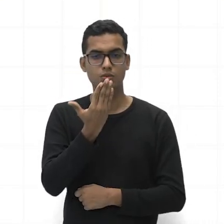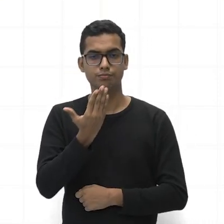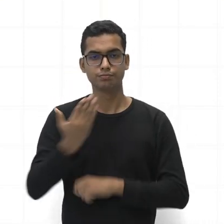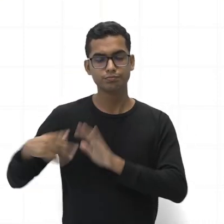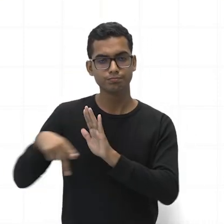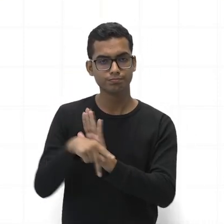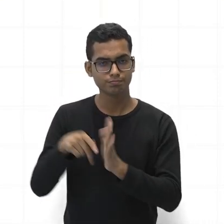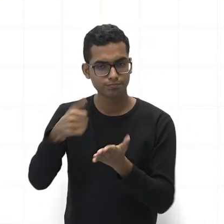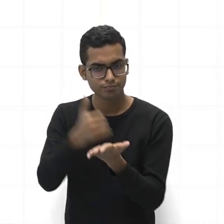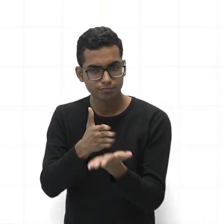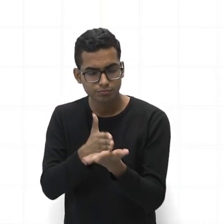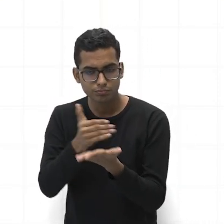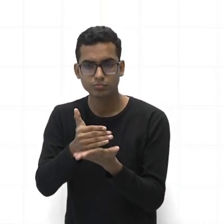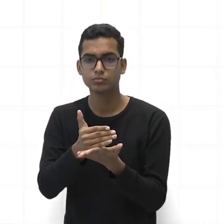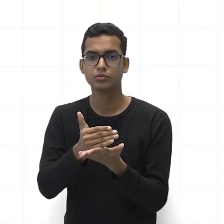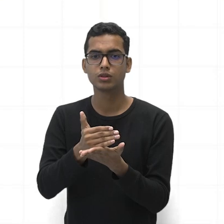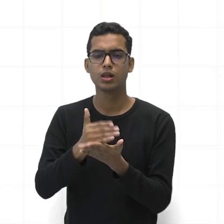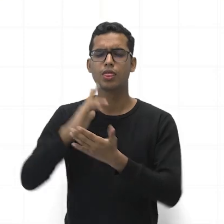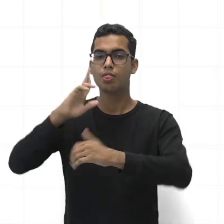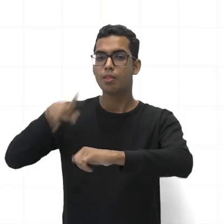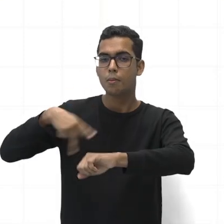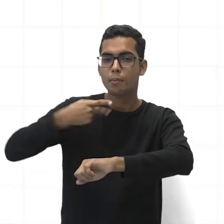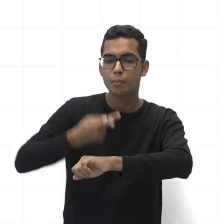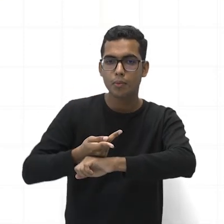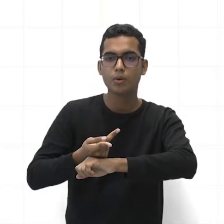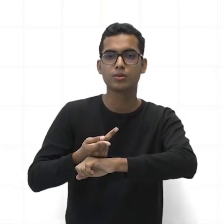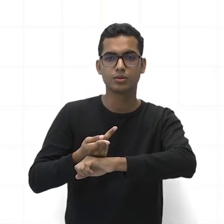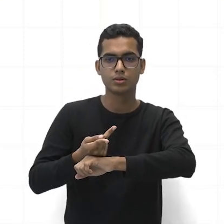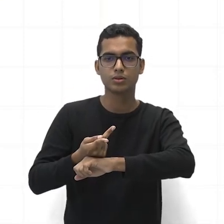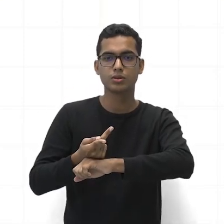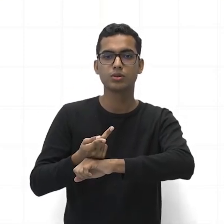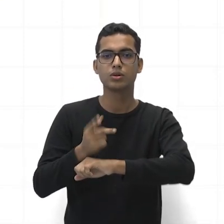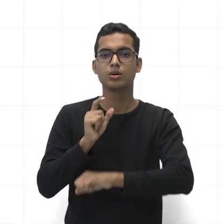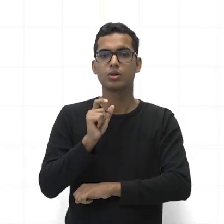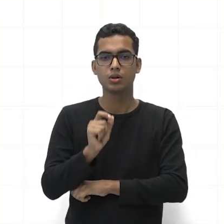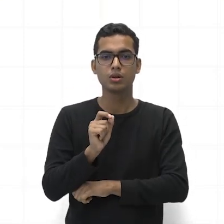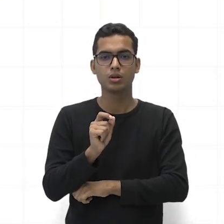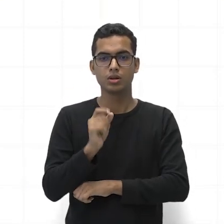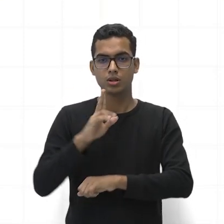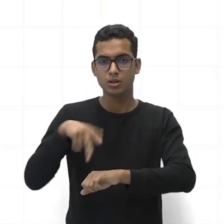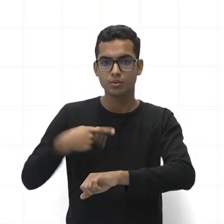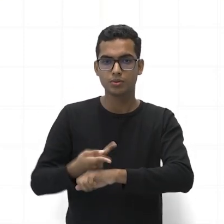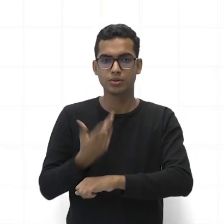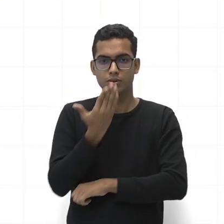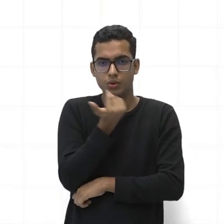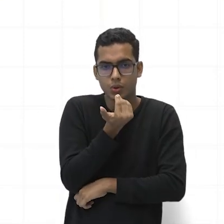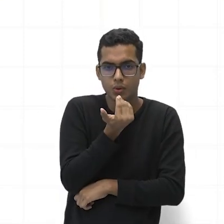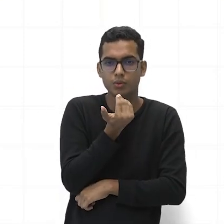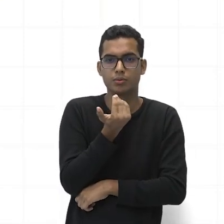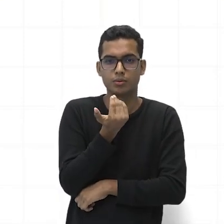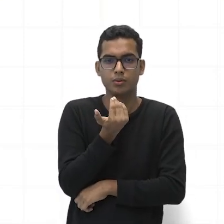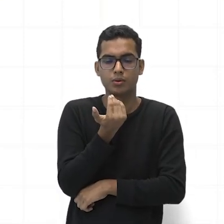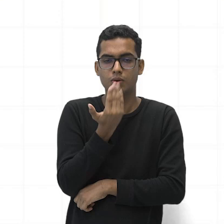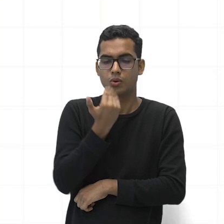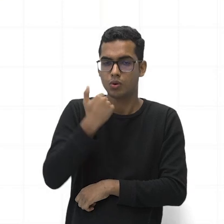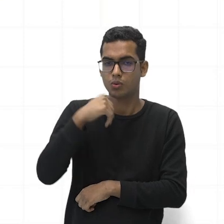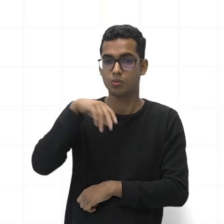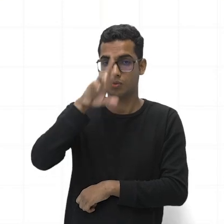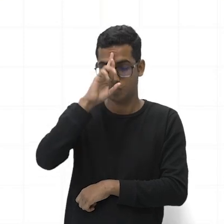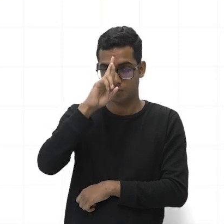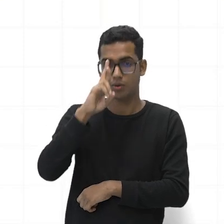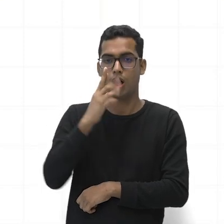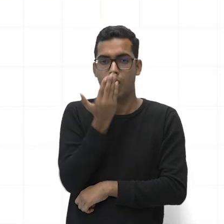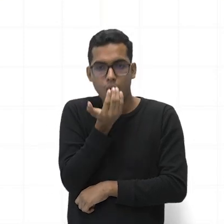segundo momento, né? Já lá na sobremesa, né? Que eles foram dividir aí a parte que